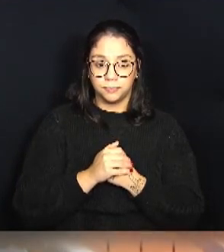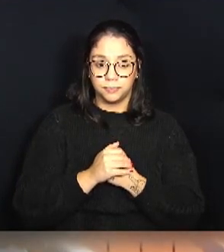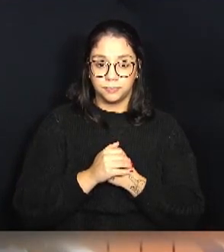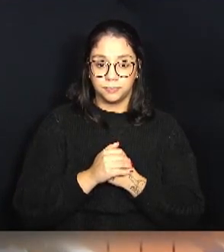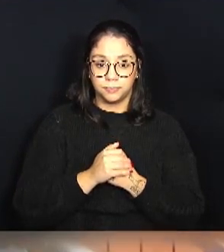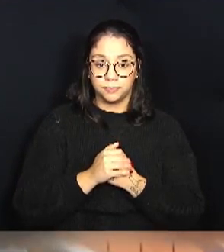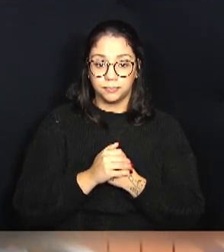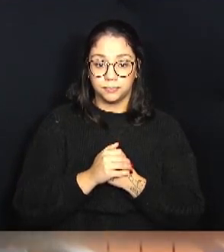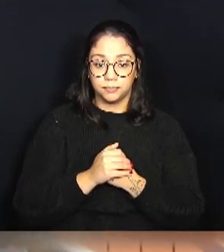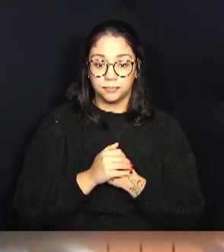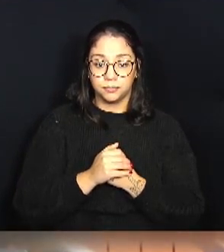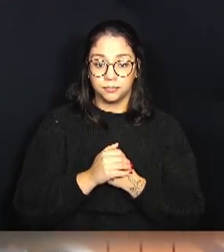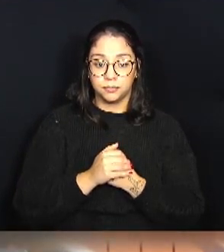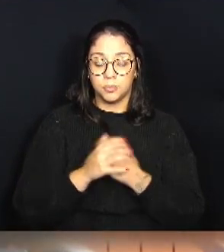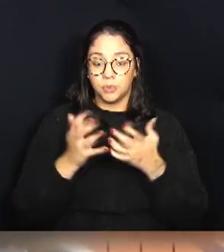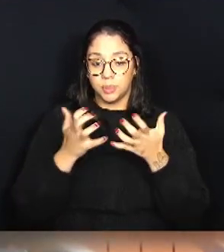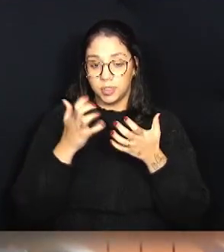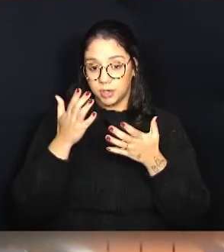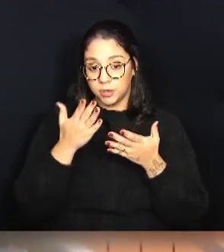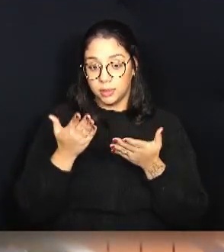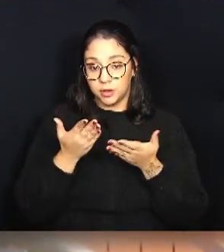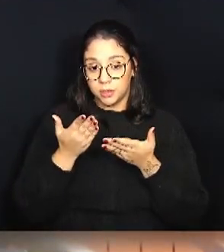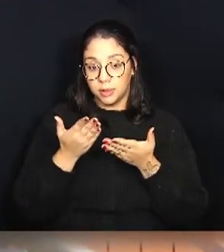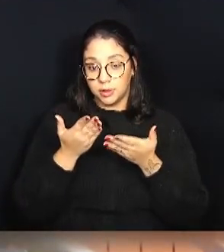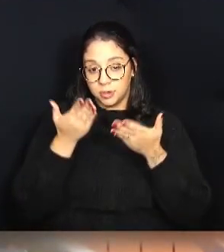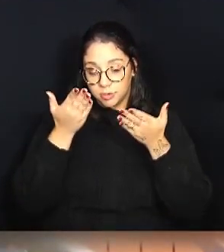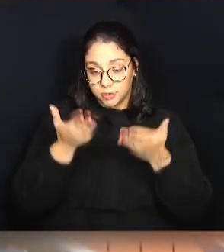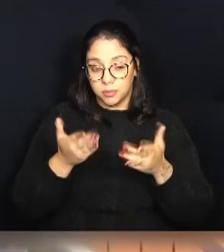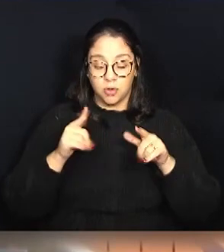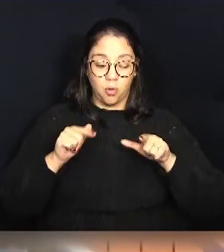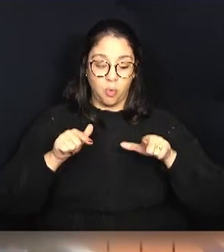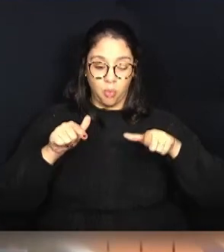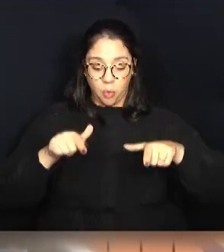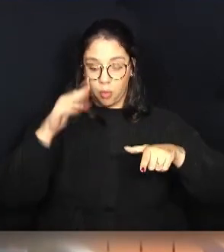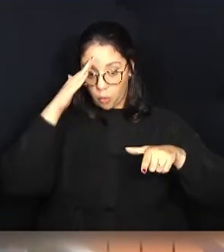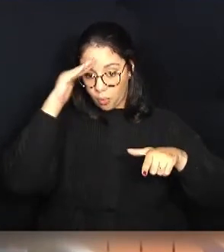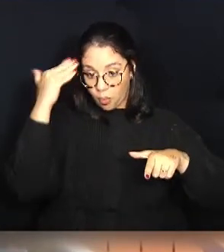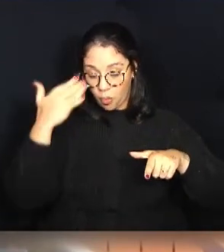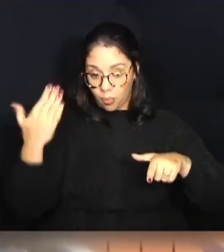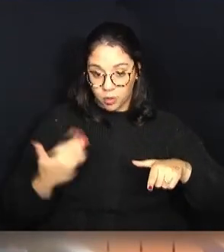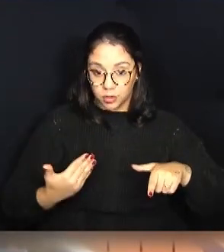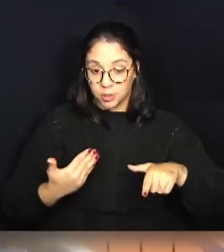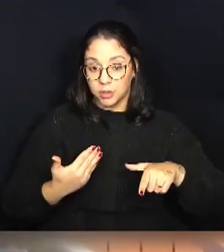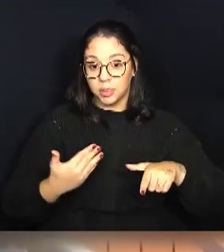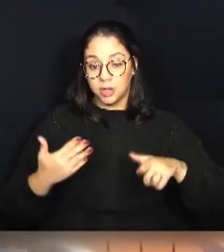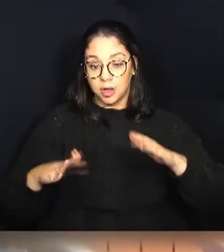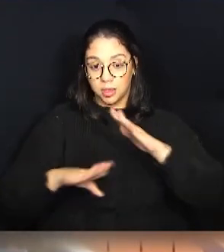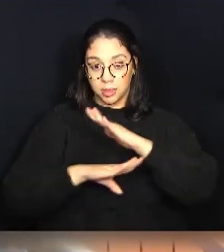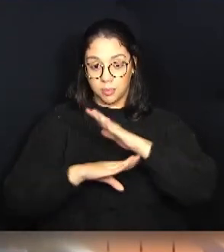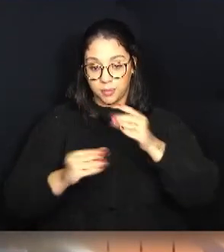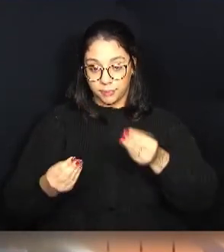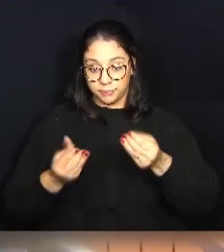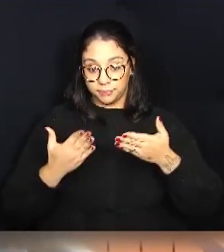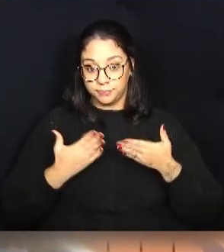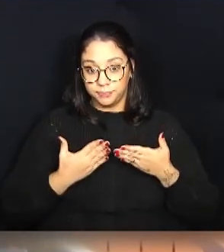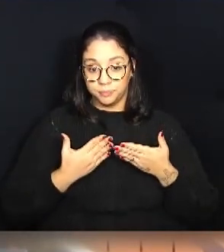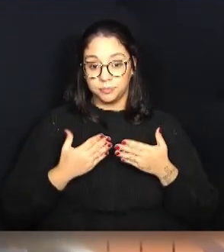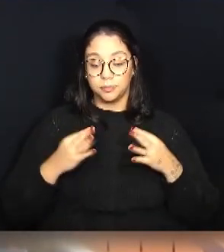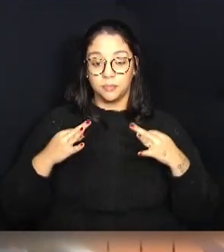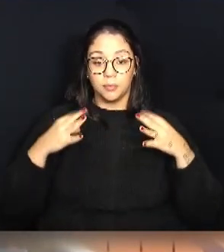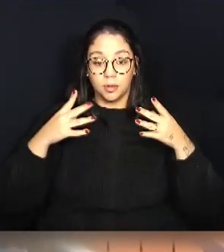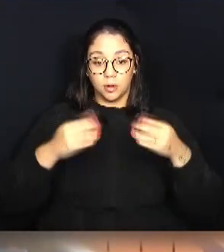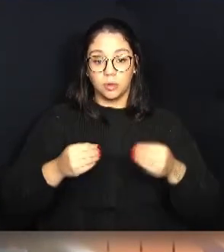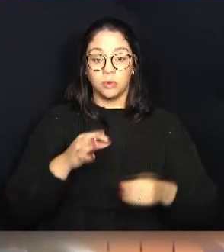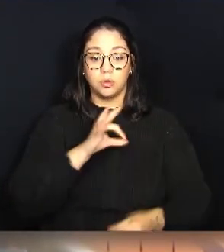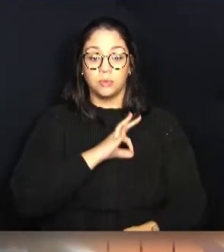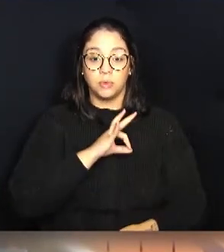eu queria dedicar também esse título, essa honraria, que foi distinguida pela Câmara Municipal de Campinas, a todos os policiais